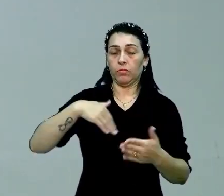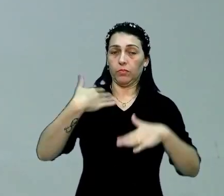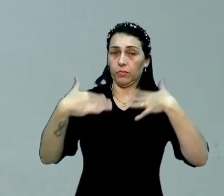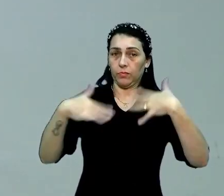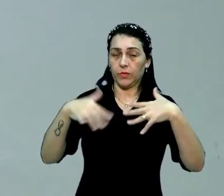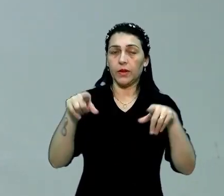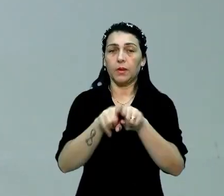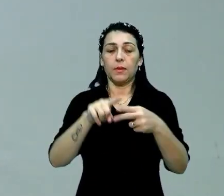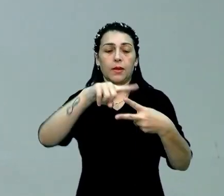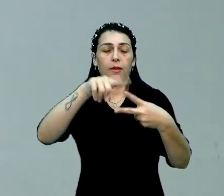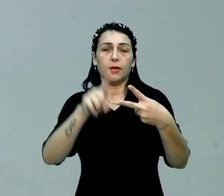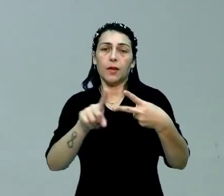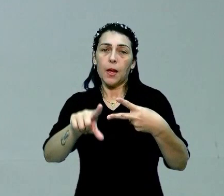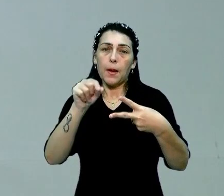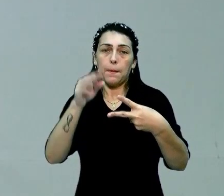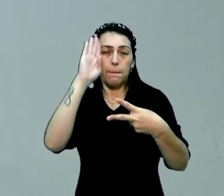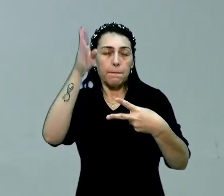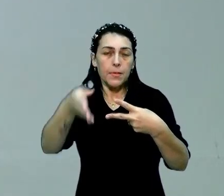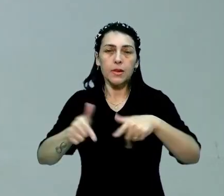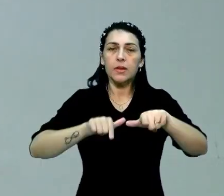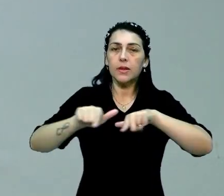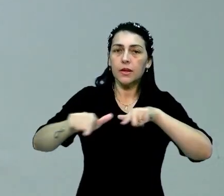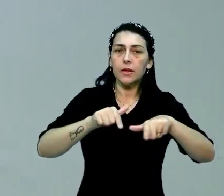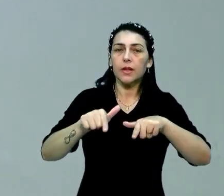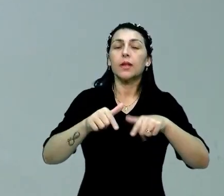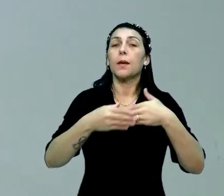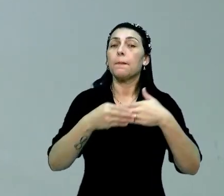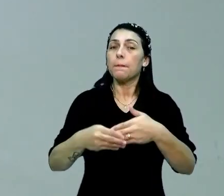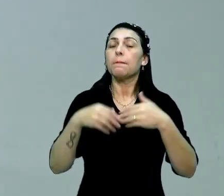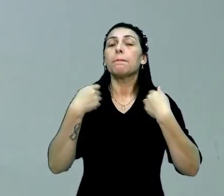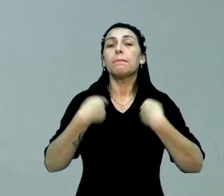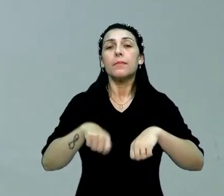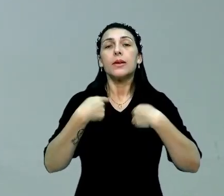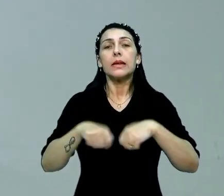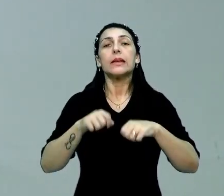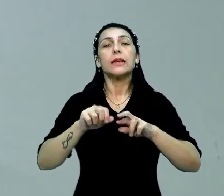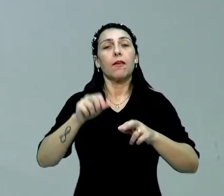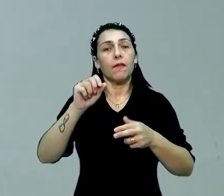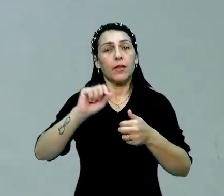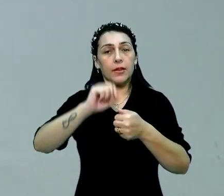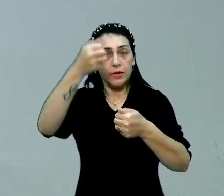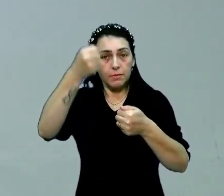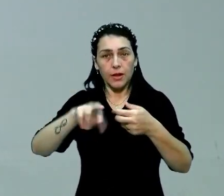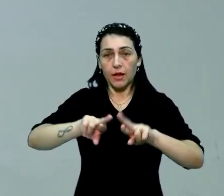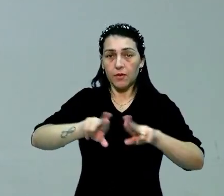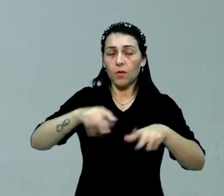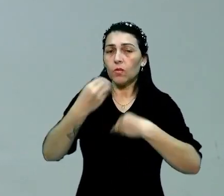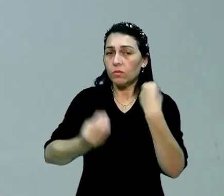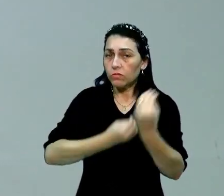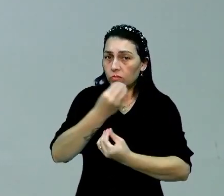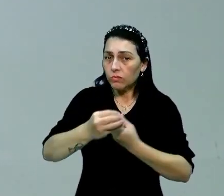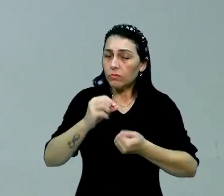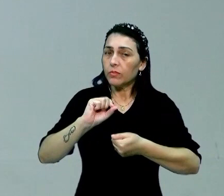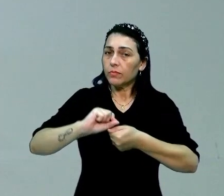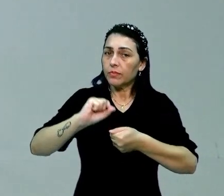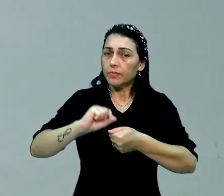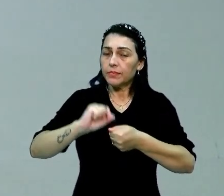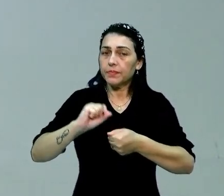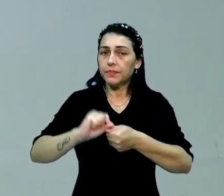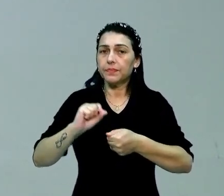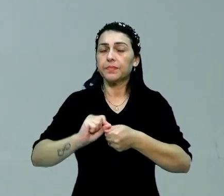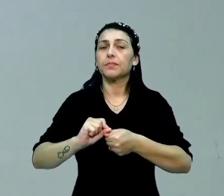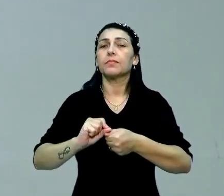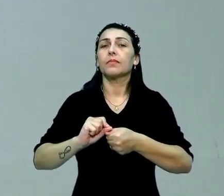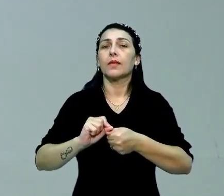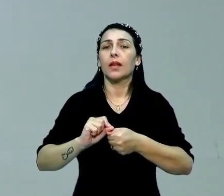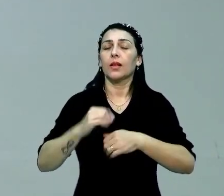disso, dois elementos principais que são trabalhados, que a gente precisa fazer essa distinção já desde agora, para ver como é que isso é desenvolvido ao